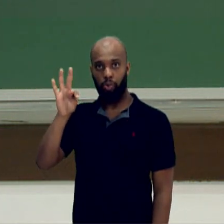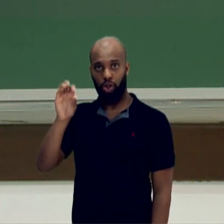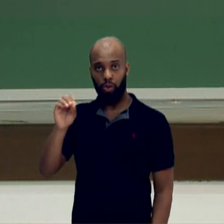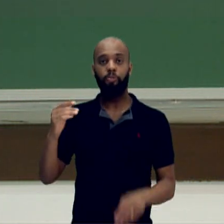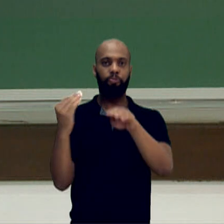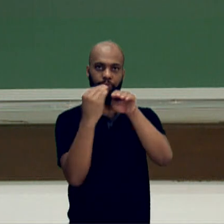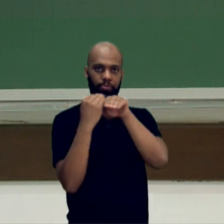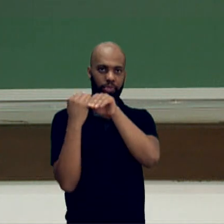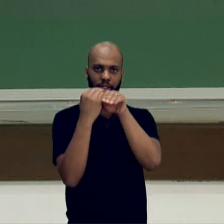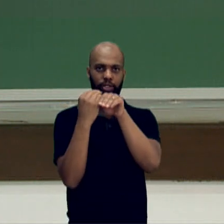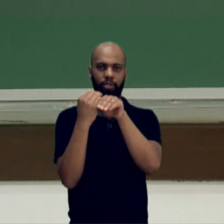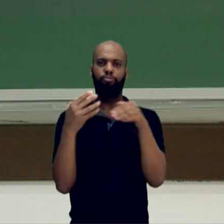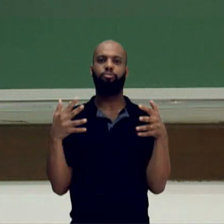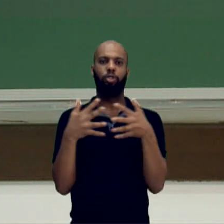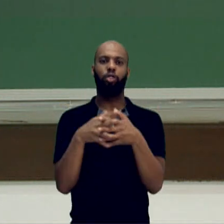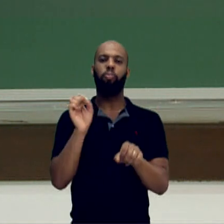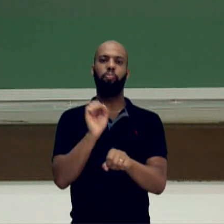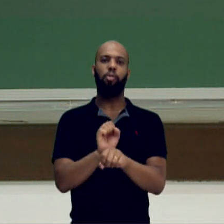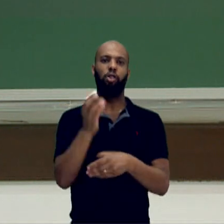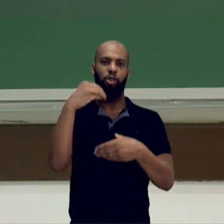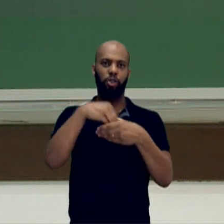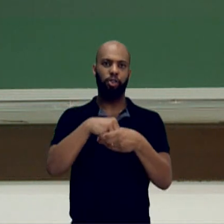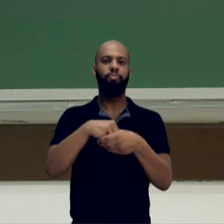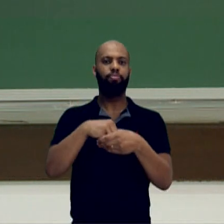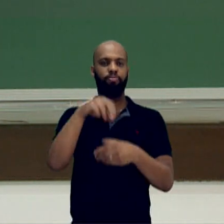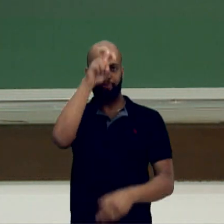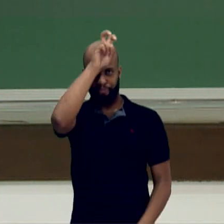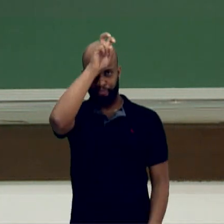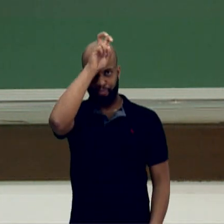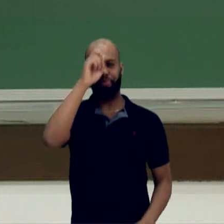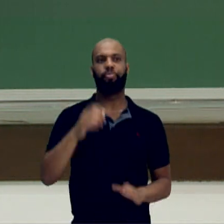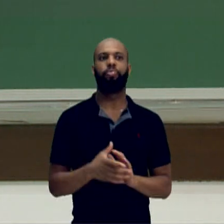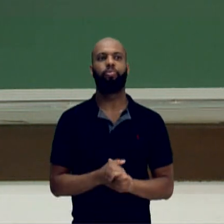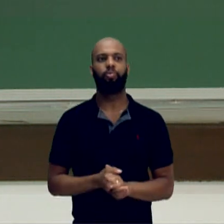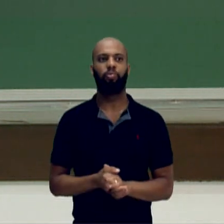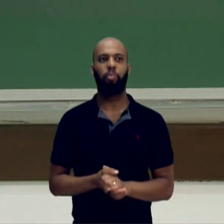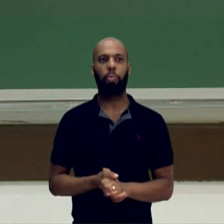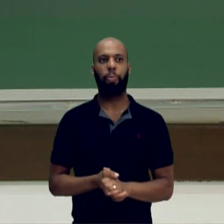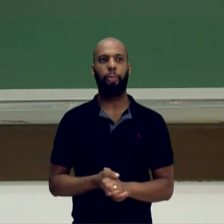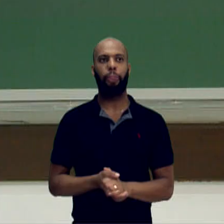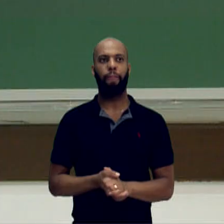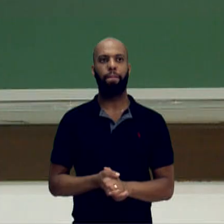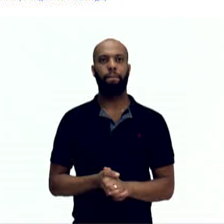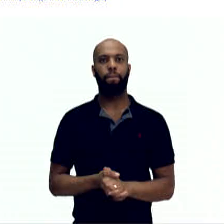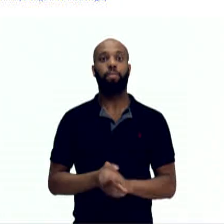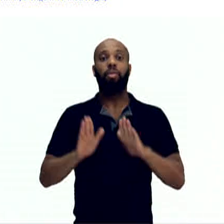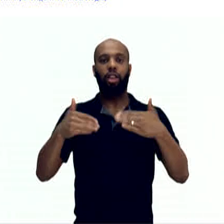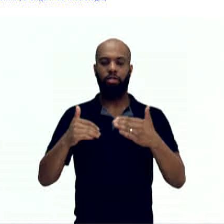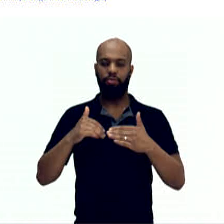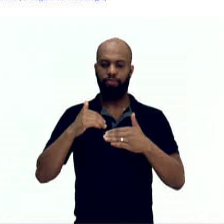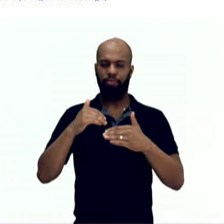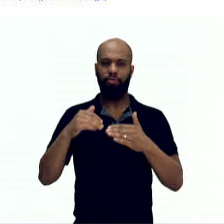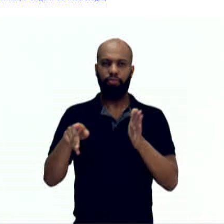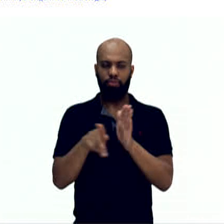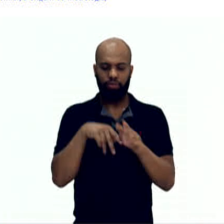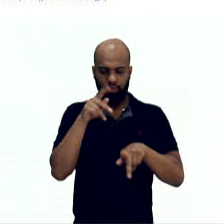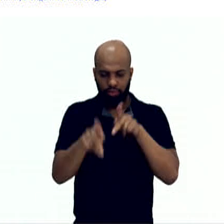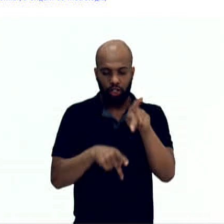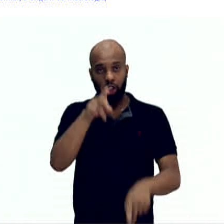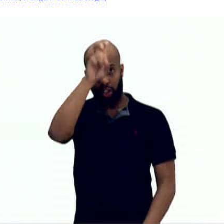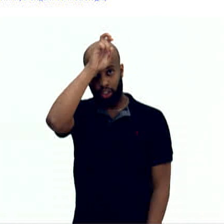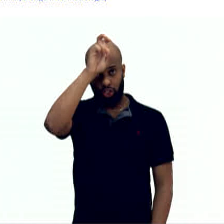a distância do nariz do rei até o dedão dele aqui esticado. E passos, né? São